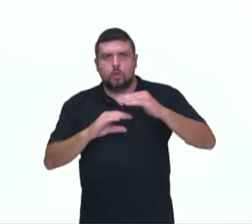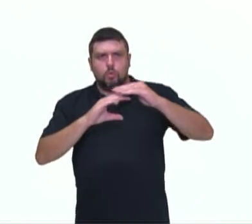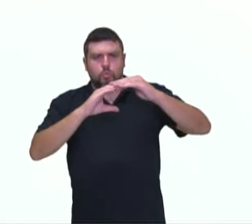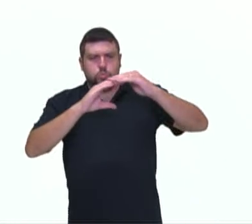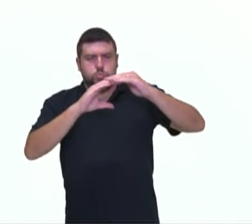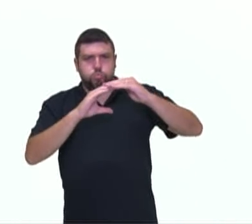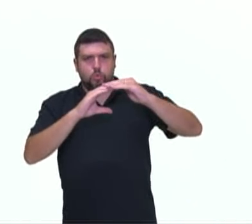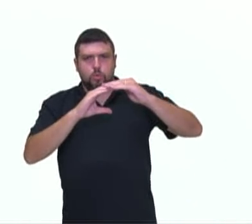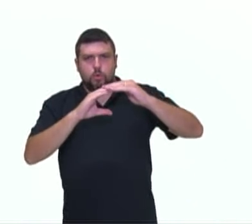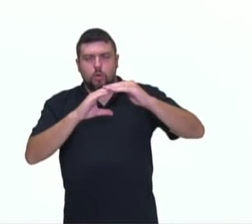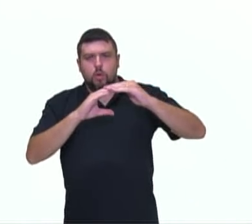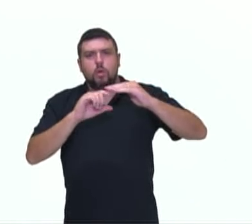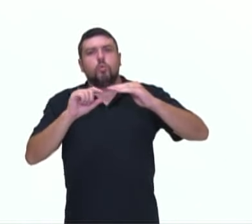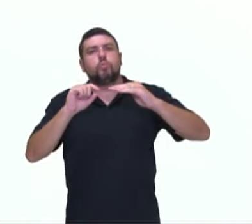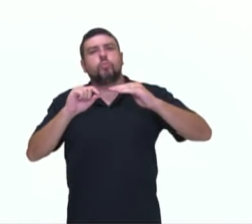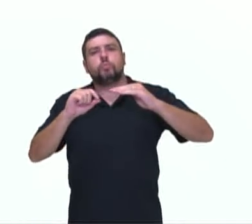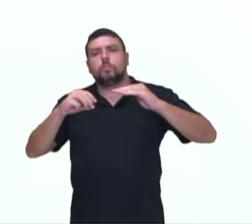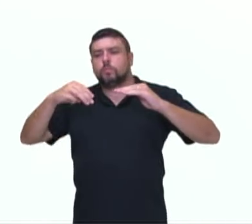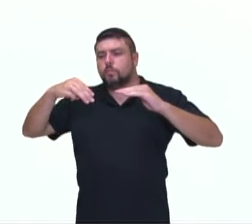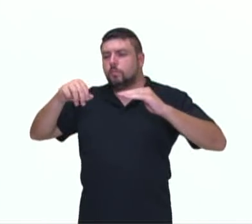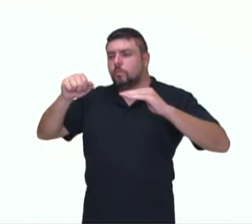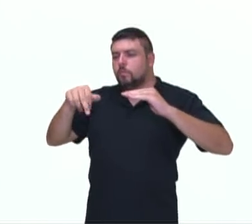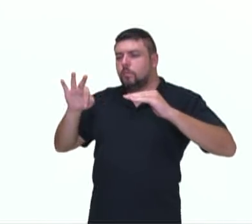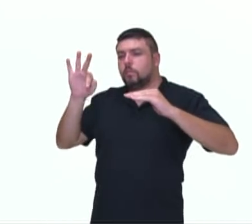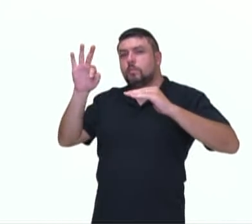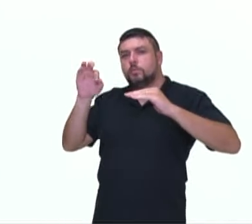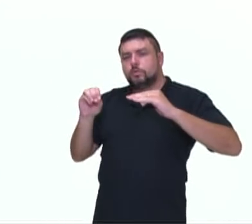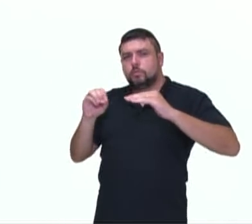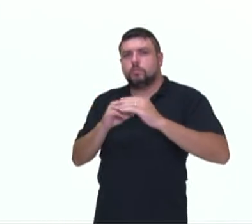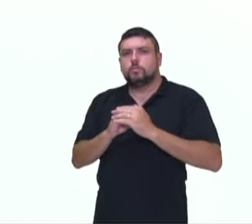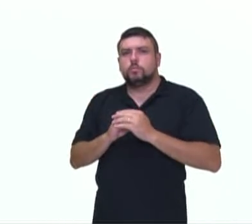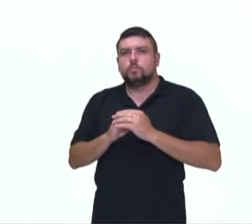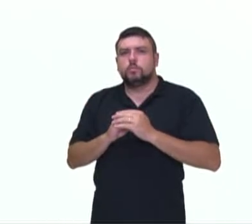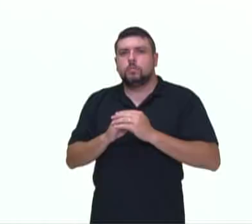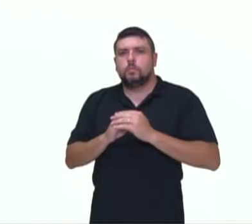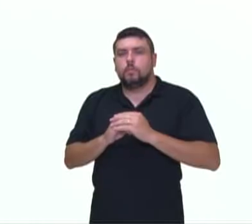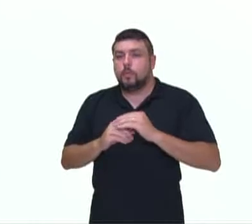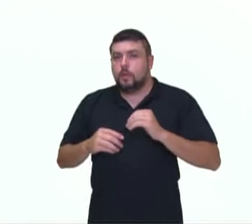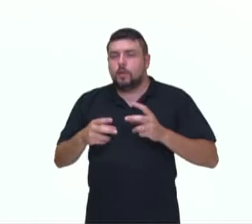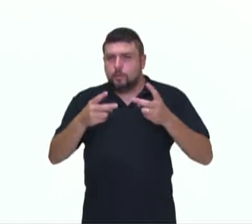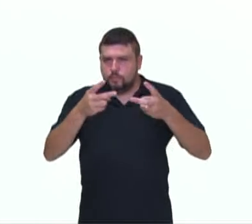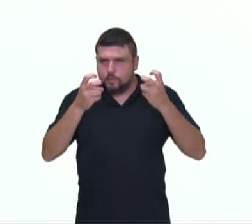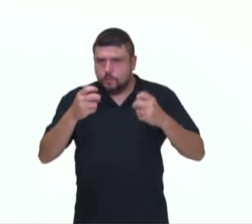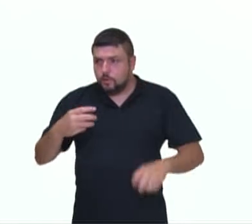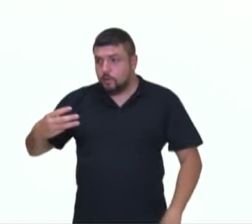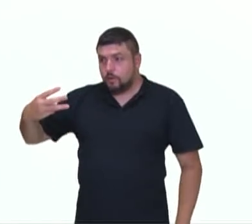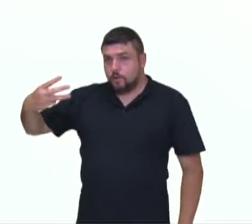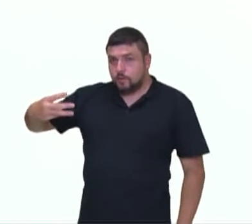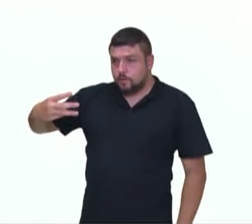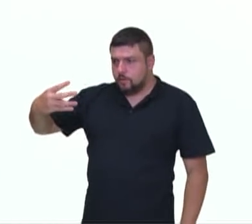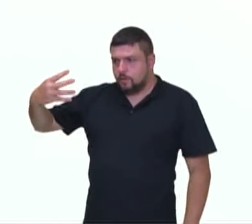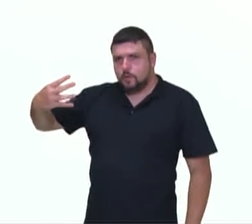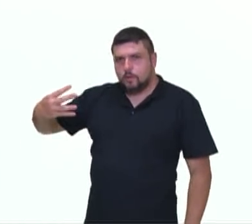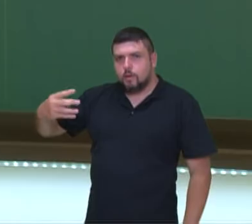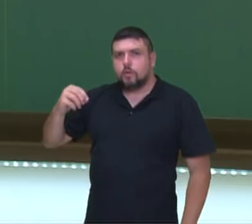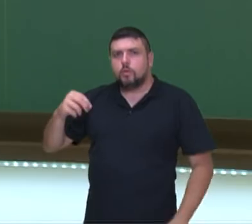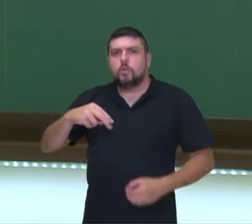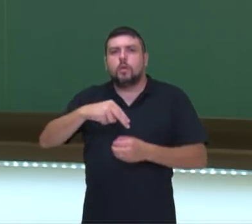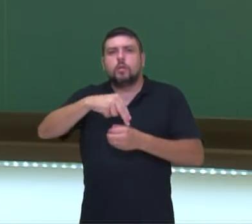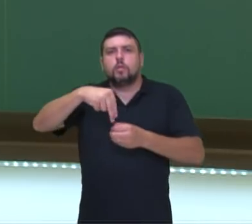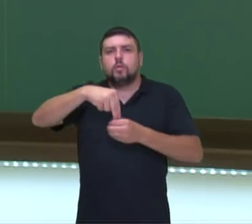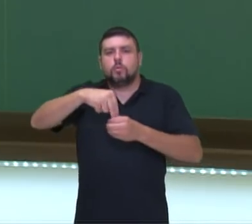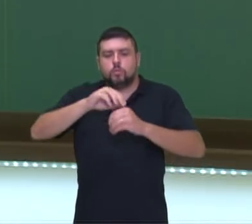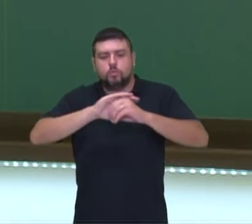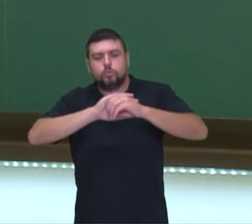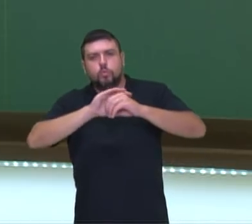que a partir do 3 e do 4, nós estamos falando sobre o núcleo externo e o núcleo